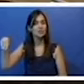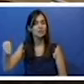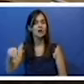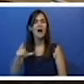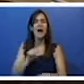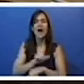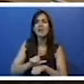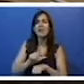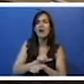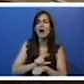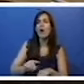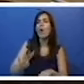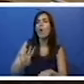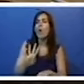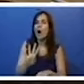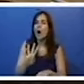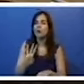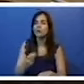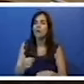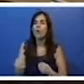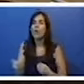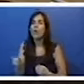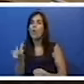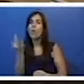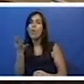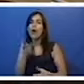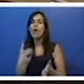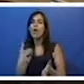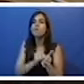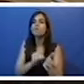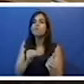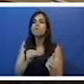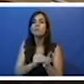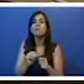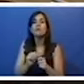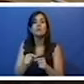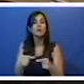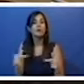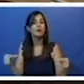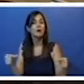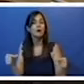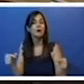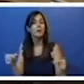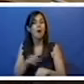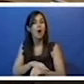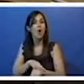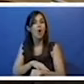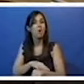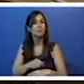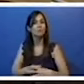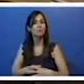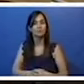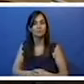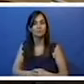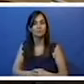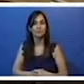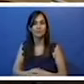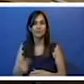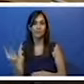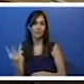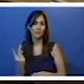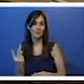4cm quantas lilás eu preciso para formar uma marrom facinho professora